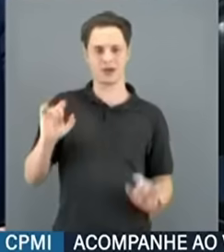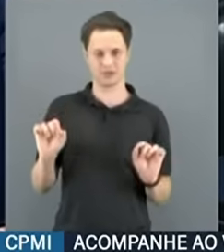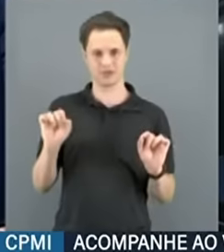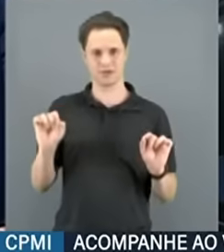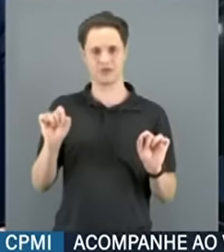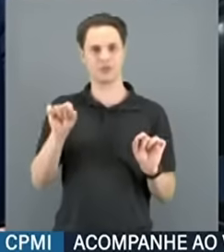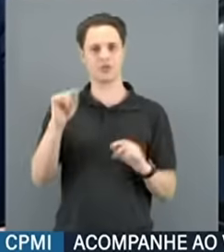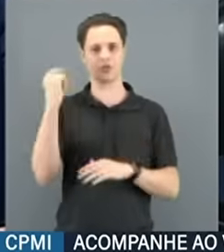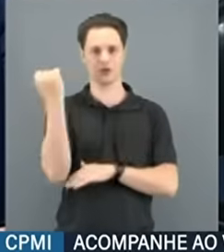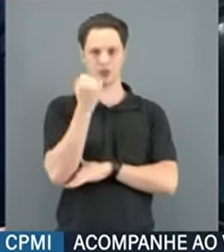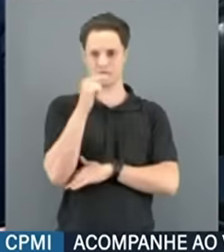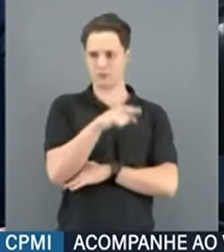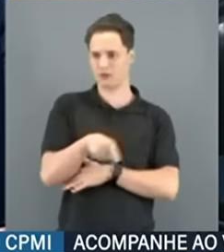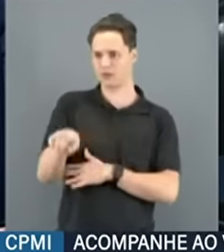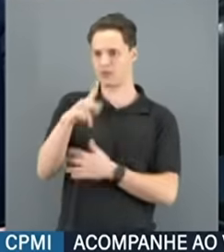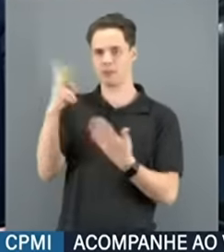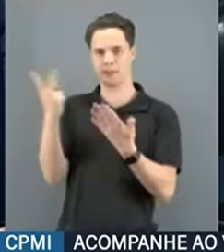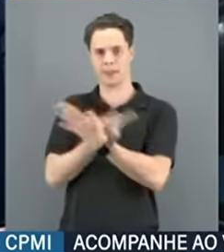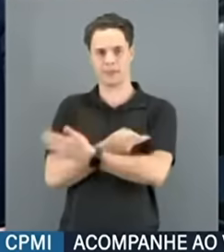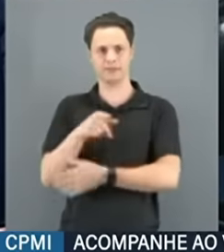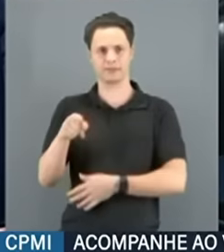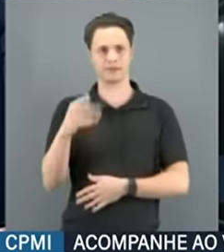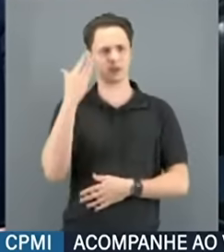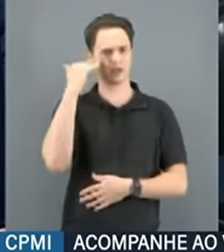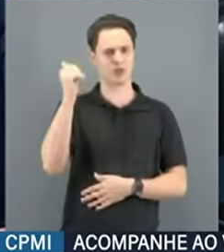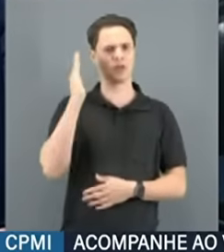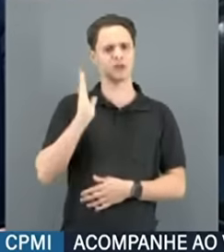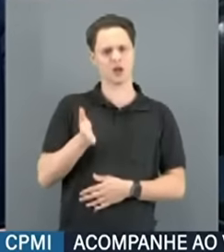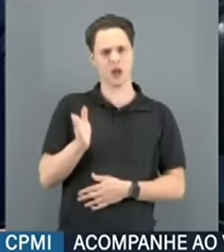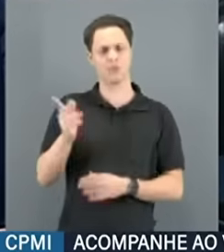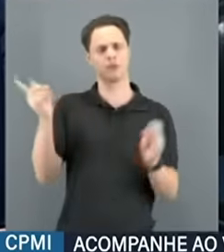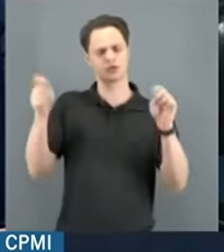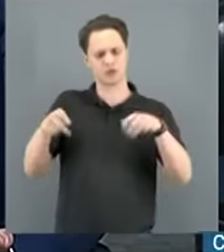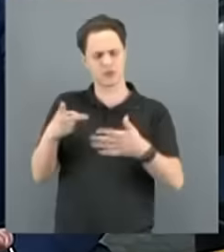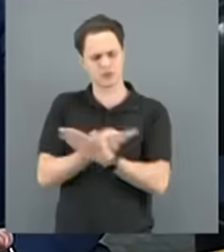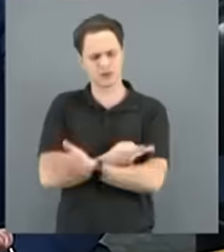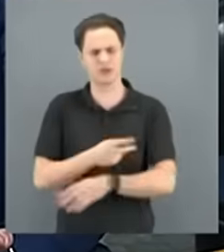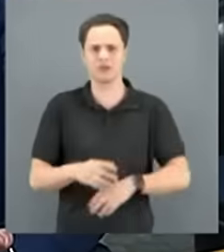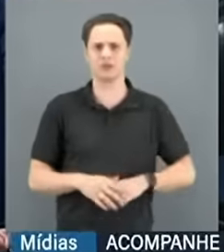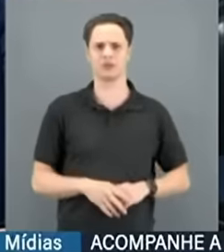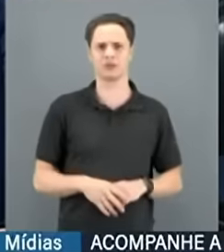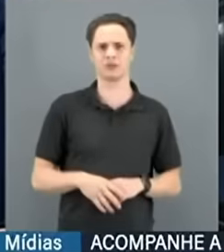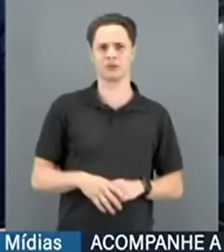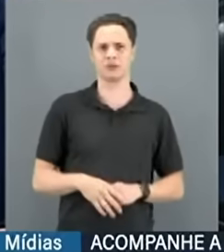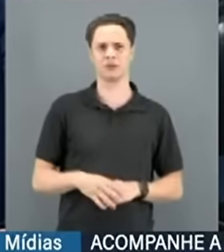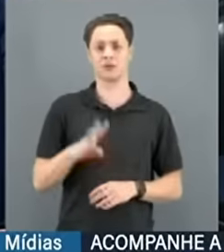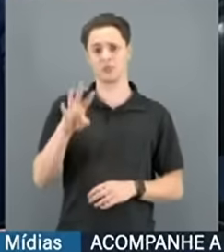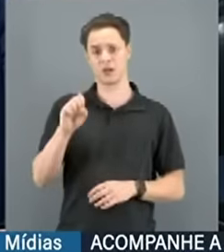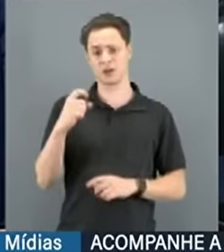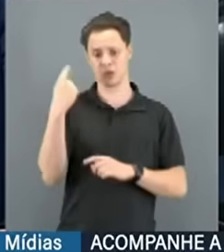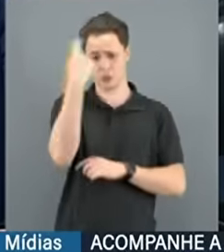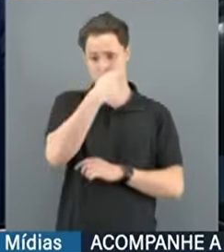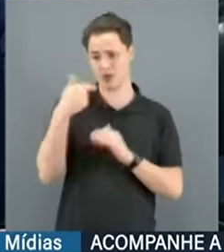a gravidade do que ele já sabia que poderia acontecer há pelo menos 48 horas.